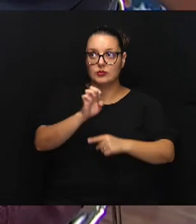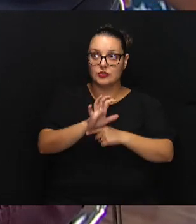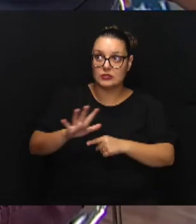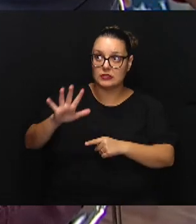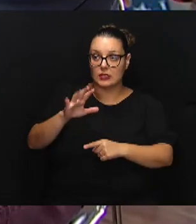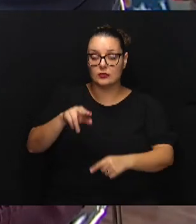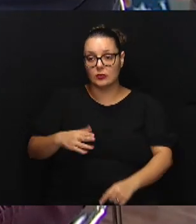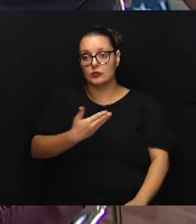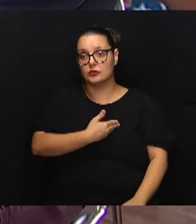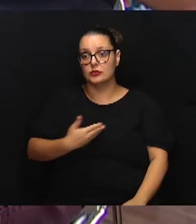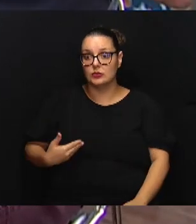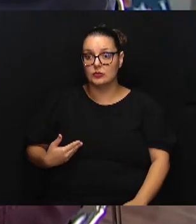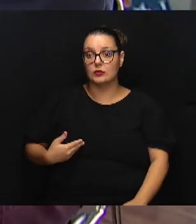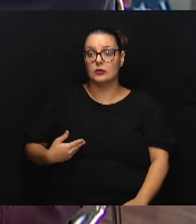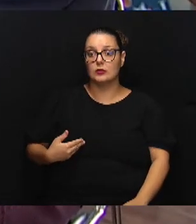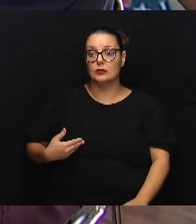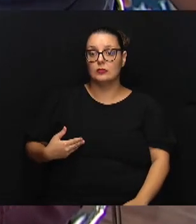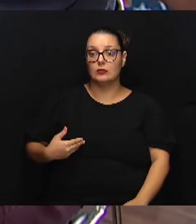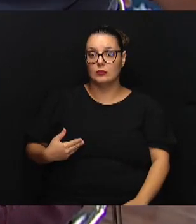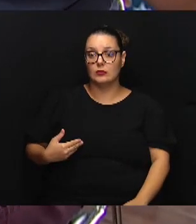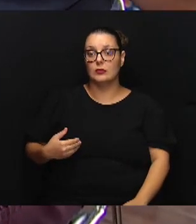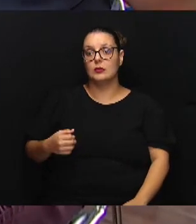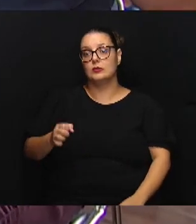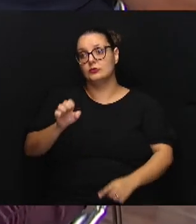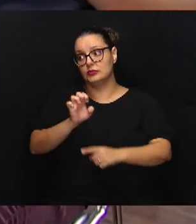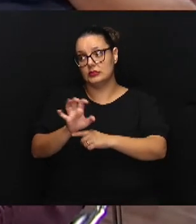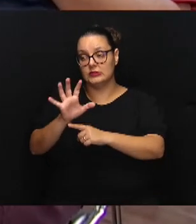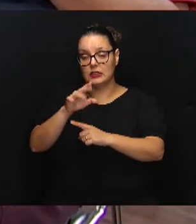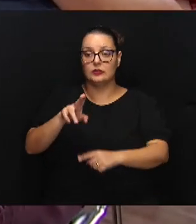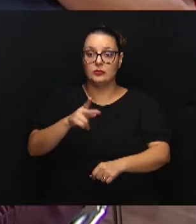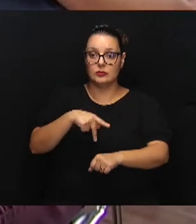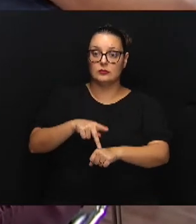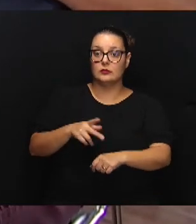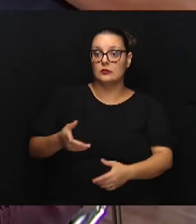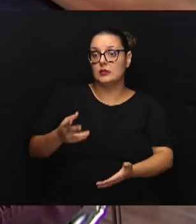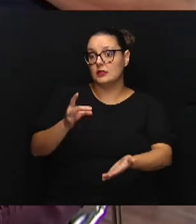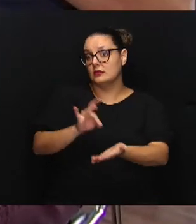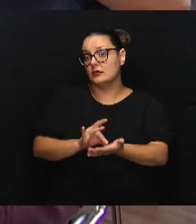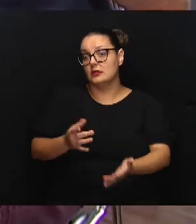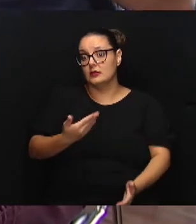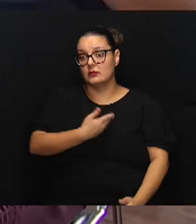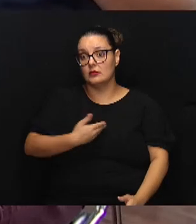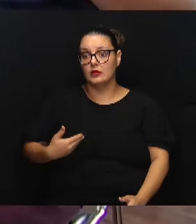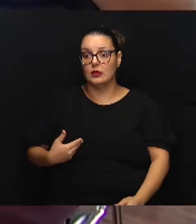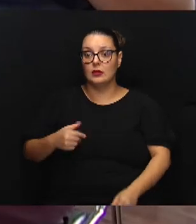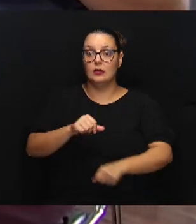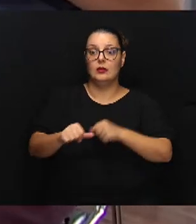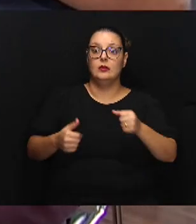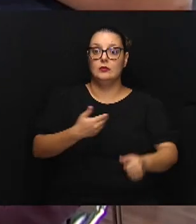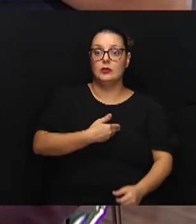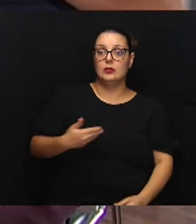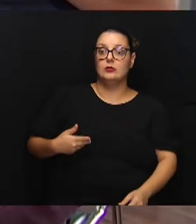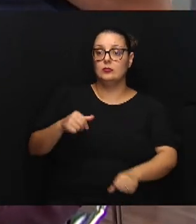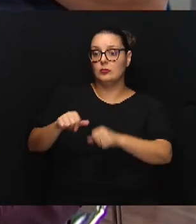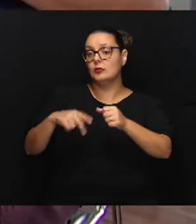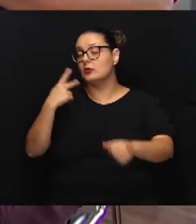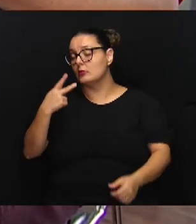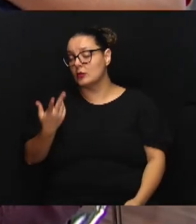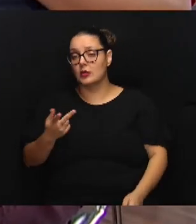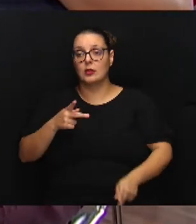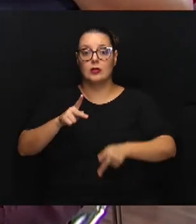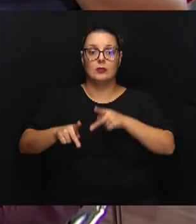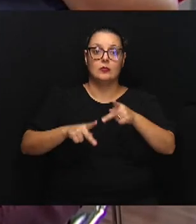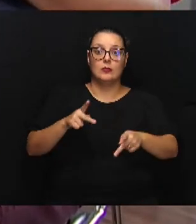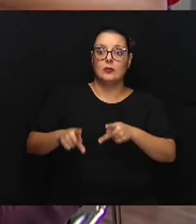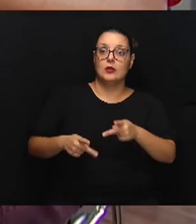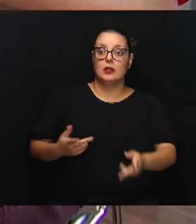governo, de Estado ou de país, e que na verdade são de governo, né? Então muda o governo, muda a política e a população continua